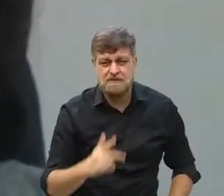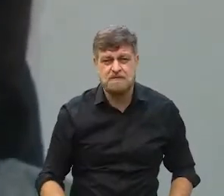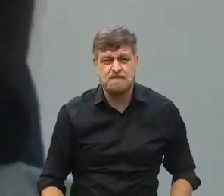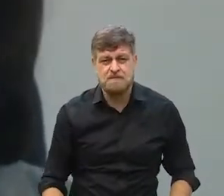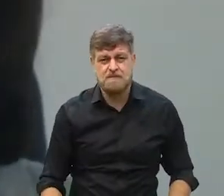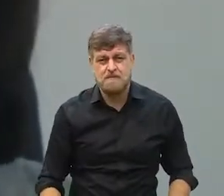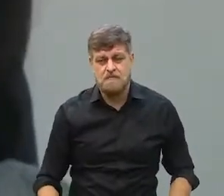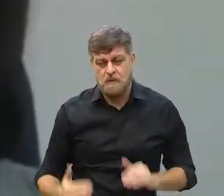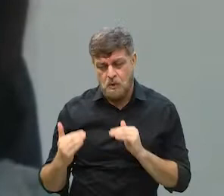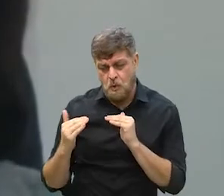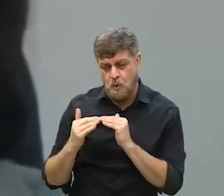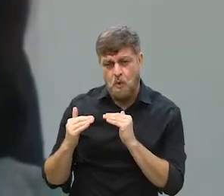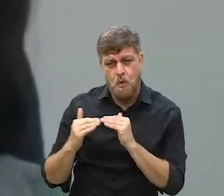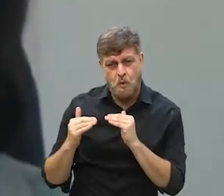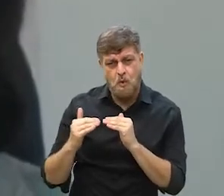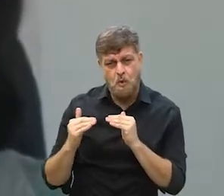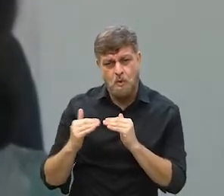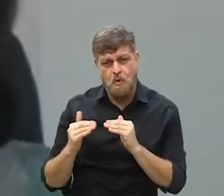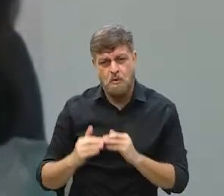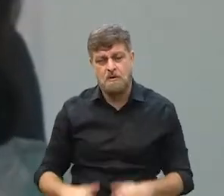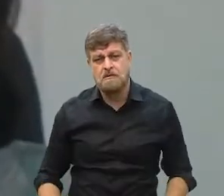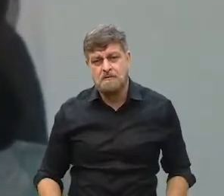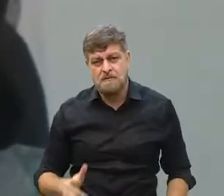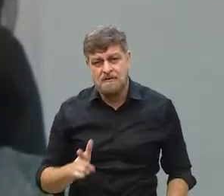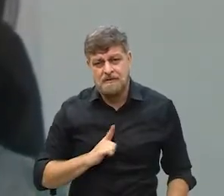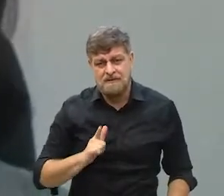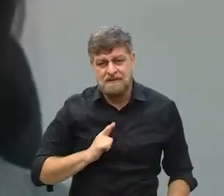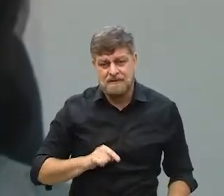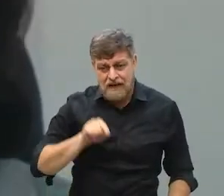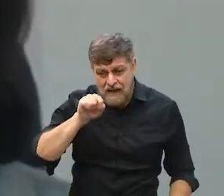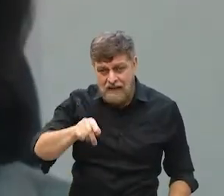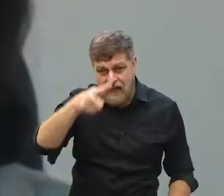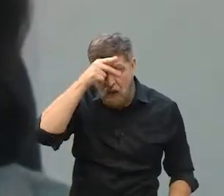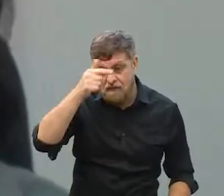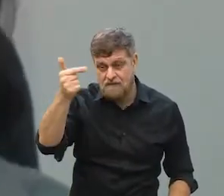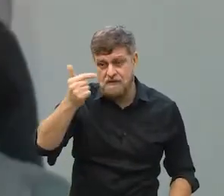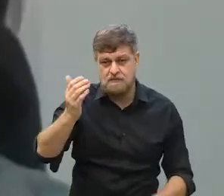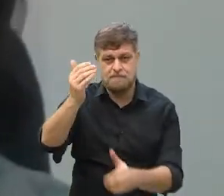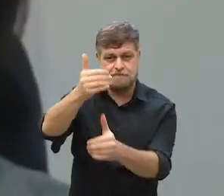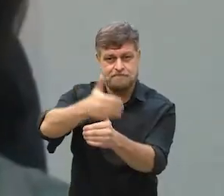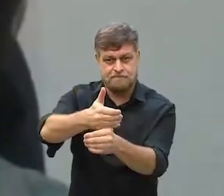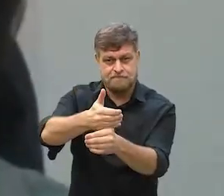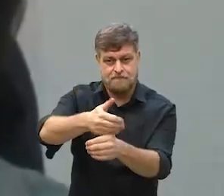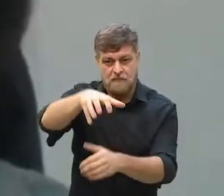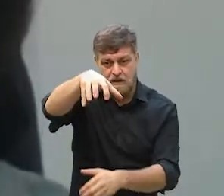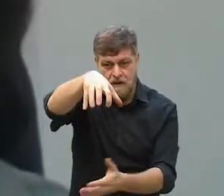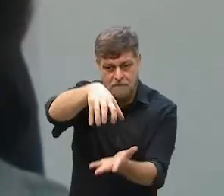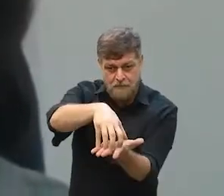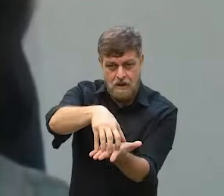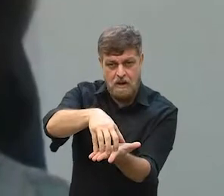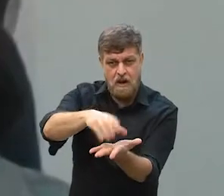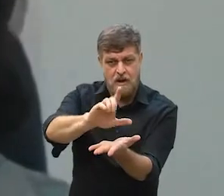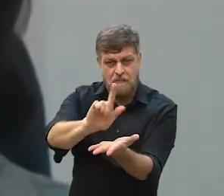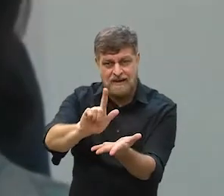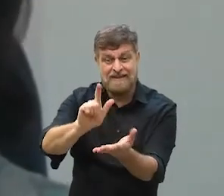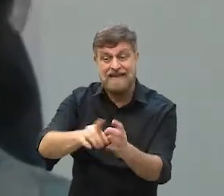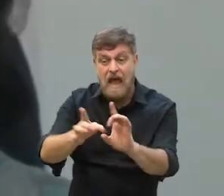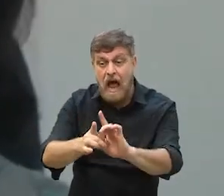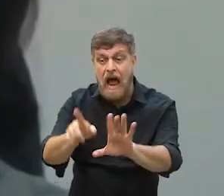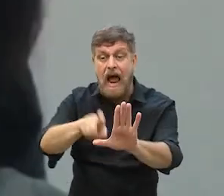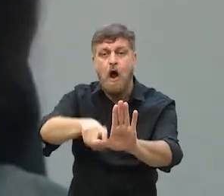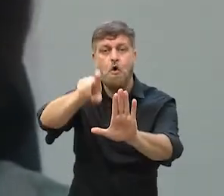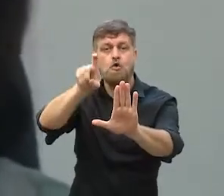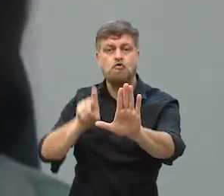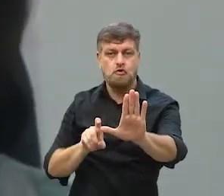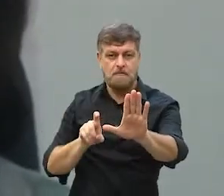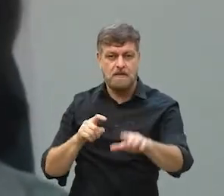E eu concordo com a questão de uma maior autonomia dos distritos. Eu concordo bastante como uma